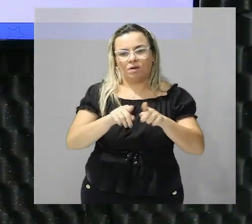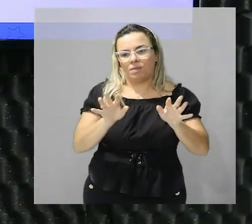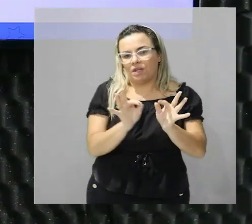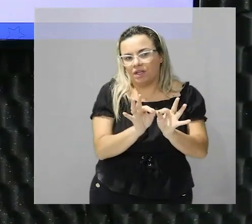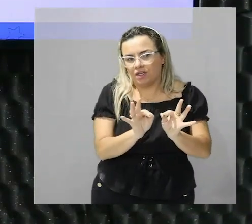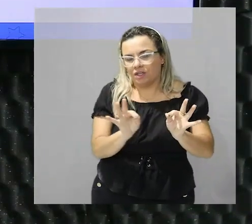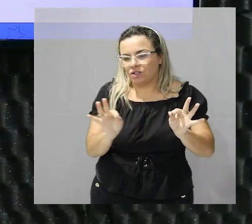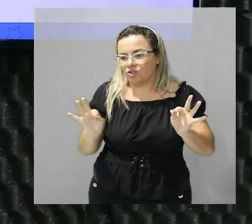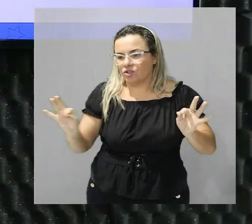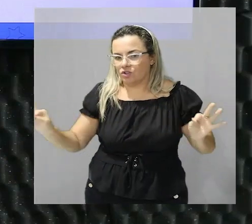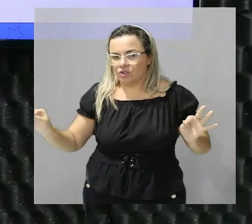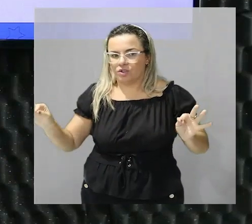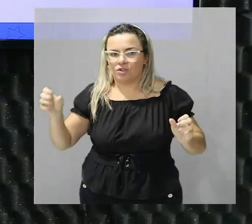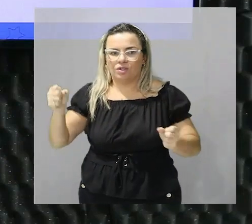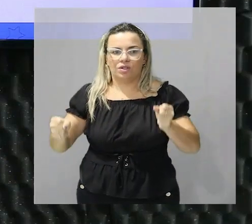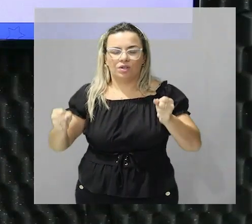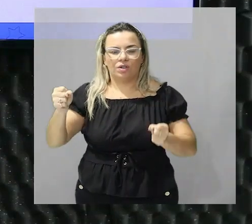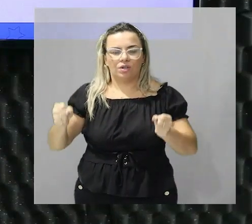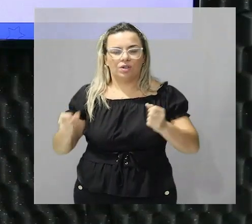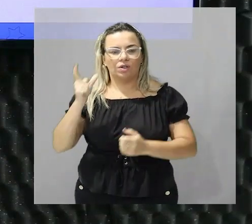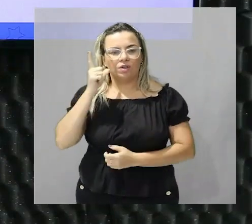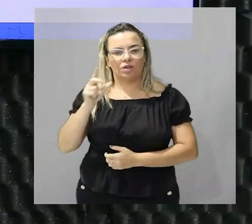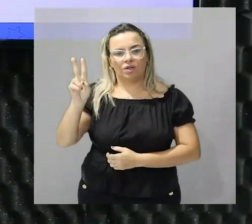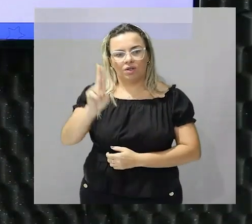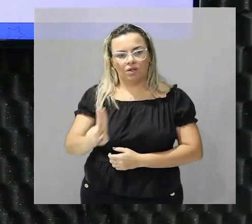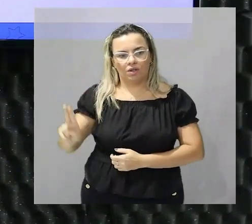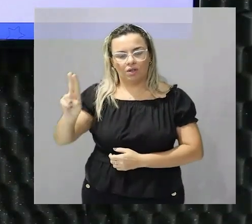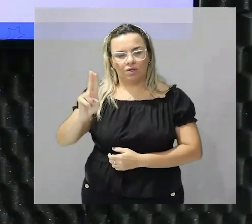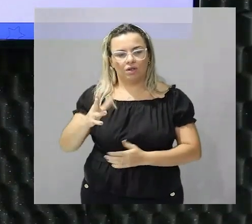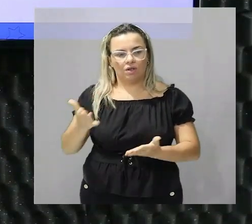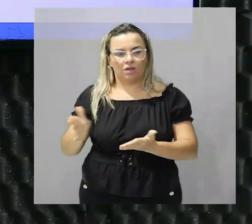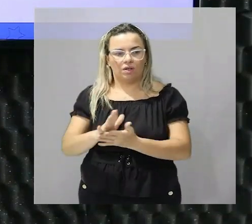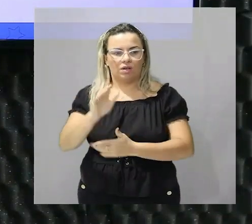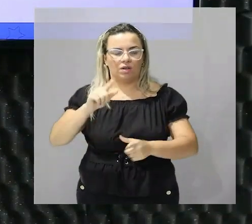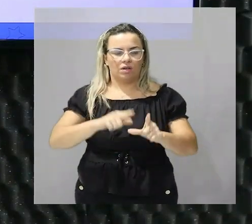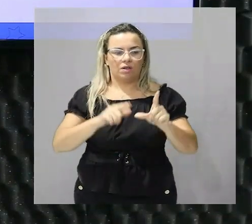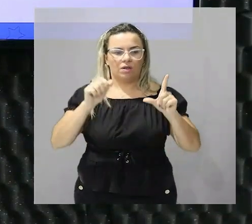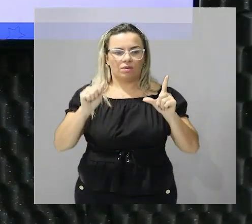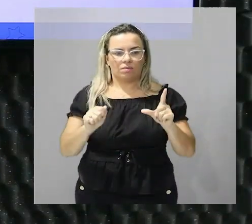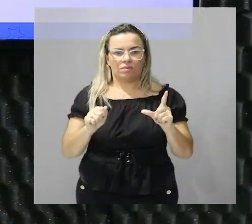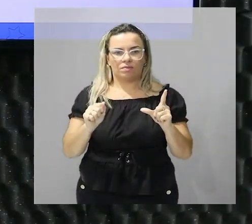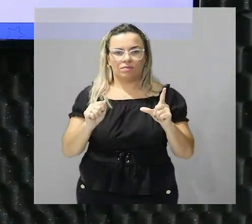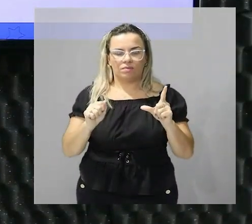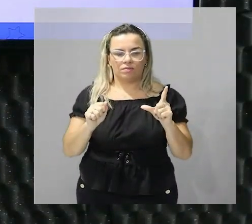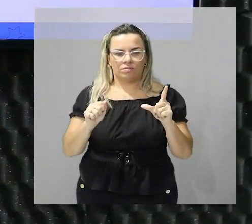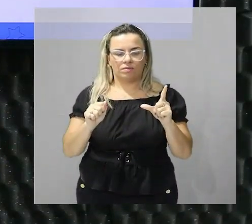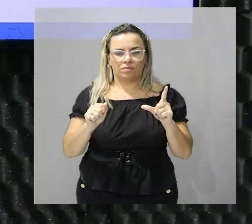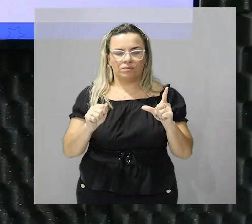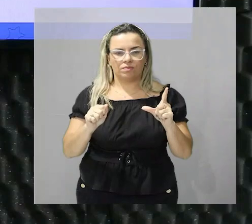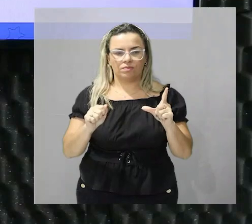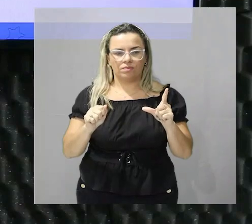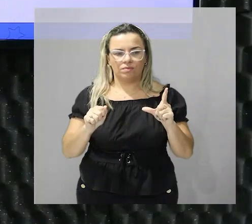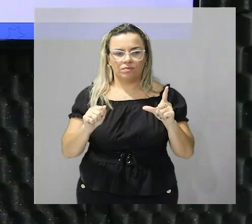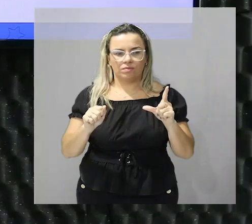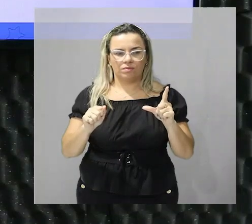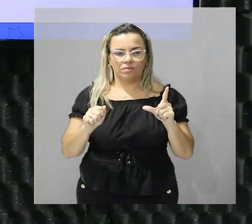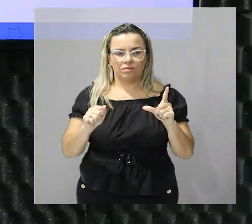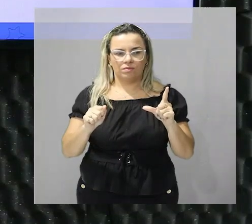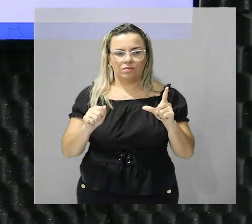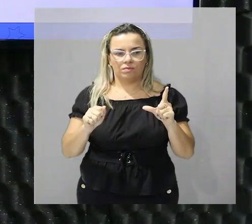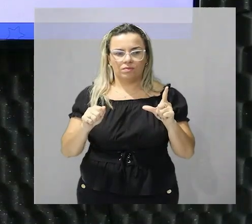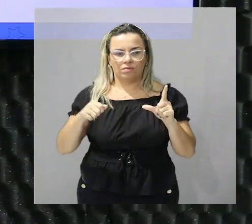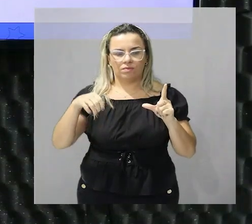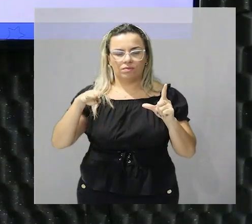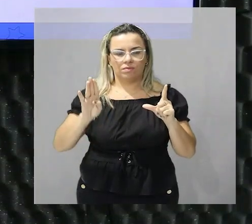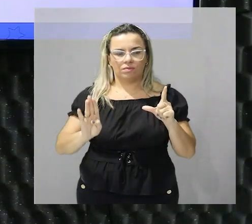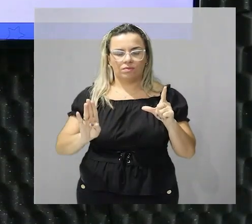distância percorrida pelo automóvel é, na letra A, Y igual a menos 10X mais 500,